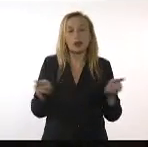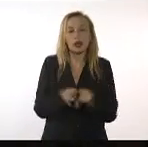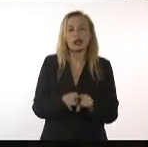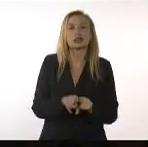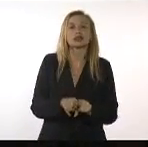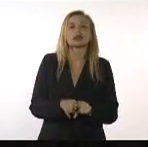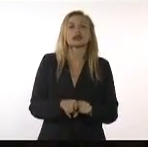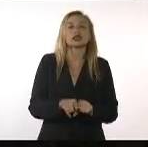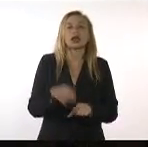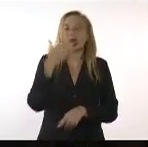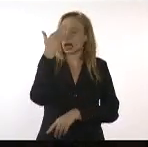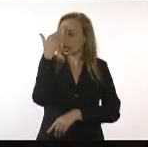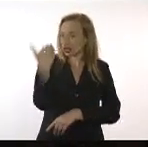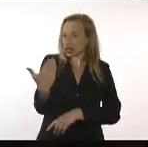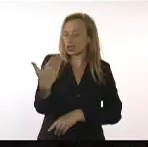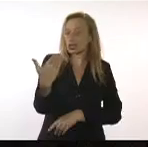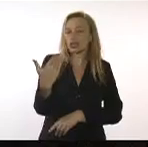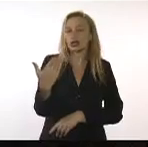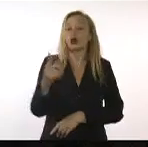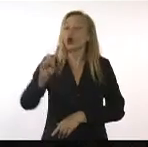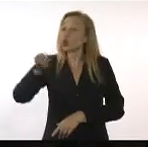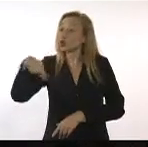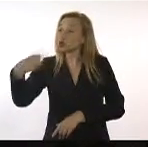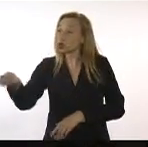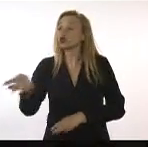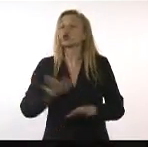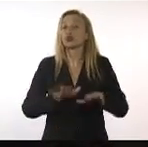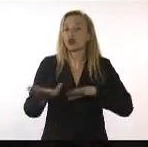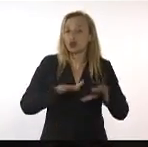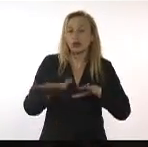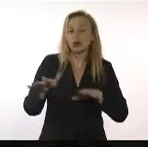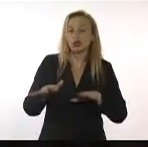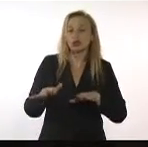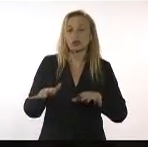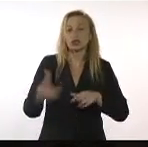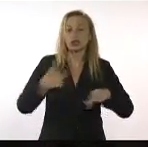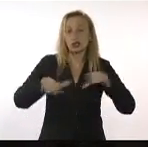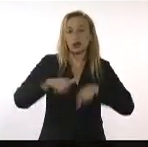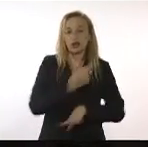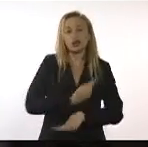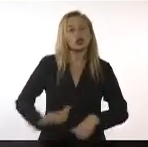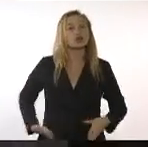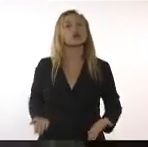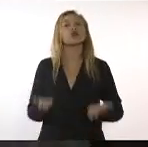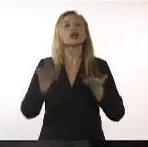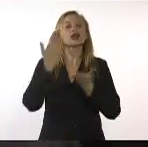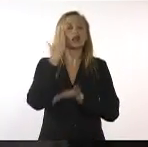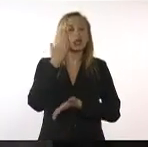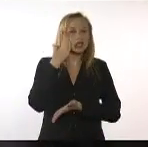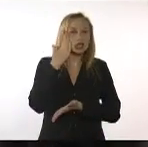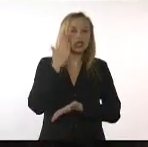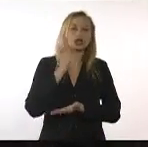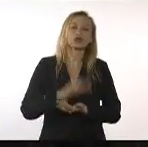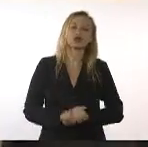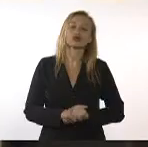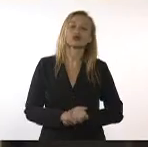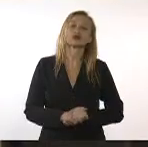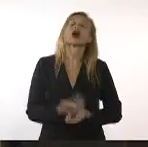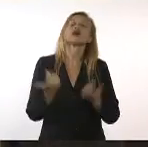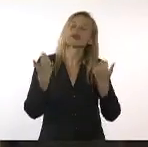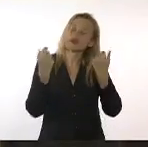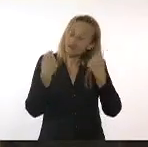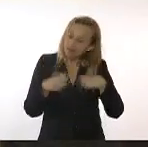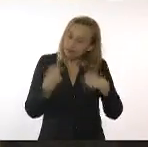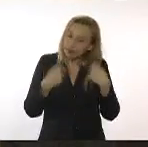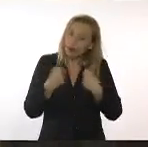também agradecer os outros movimentos de servidores que entenderam que entenderam a